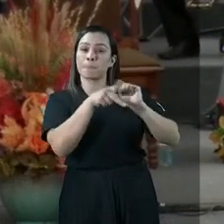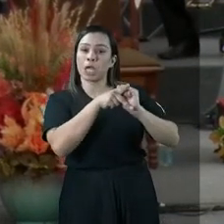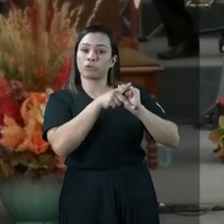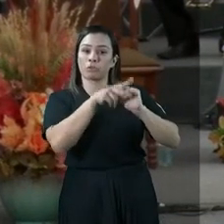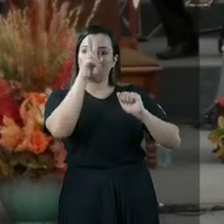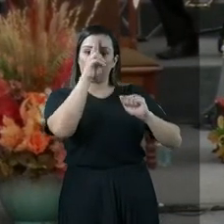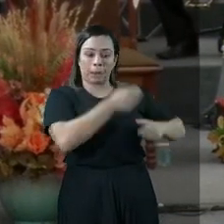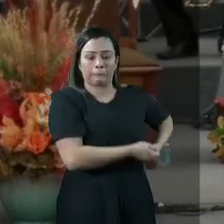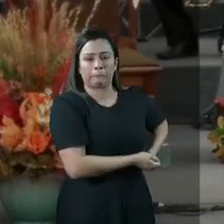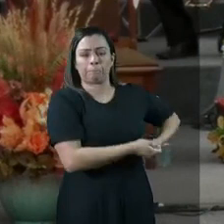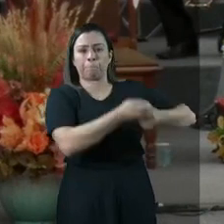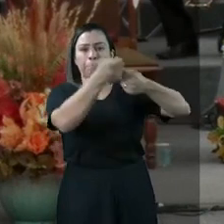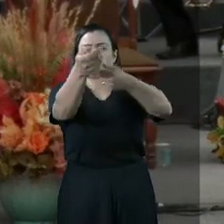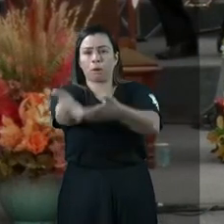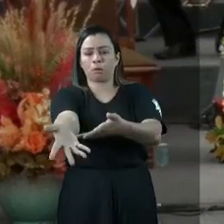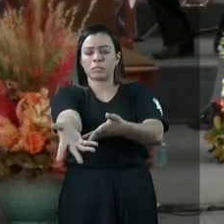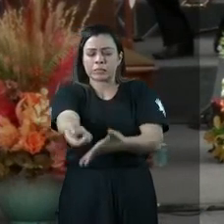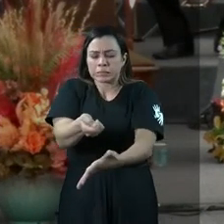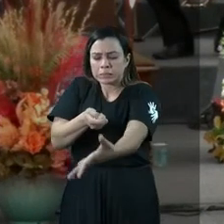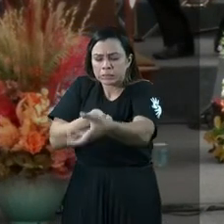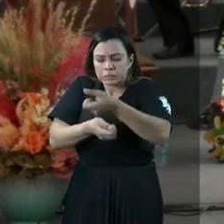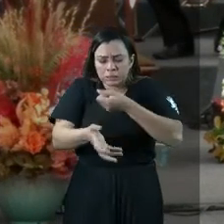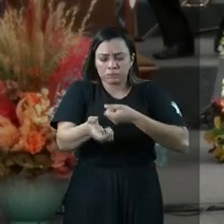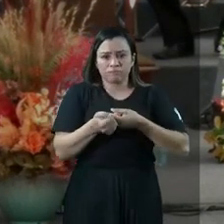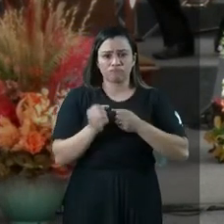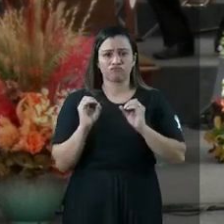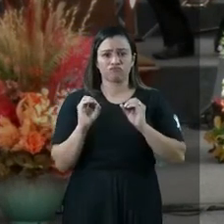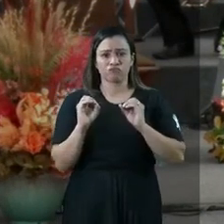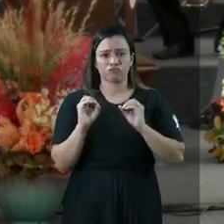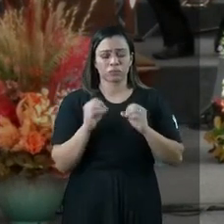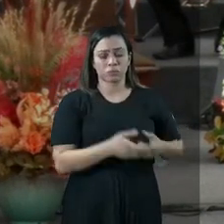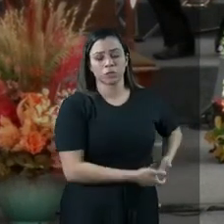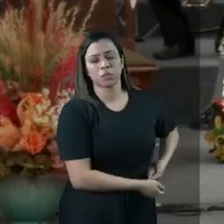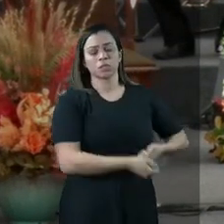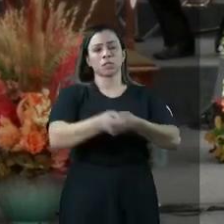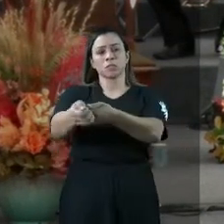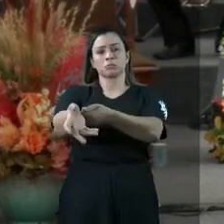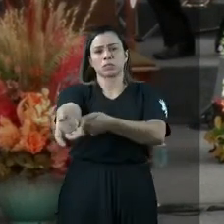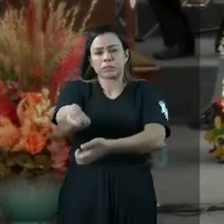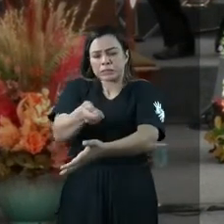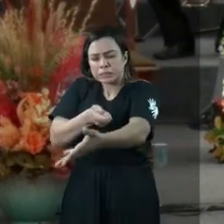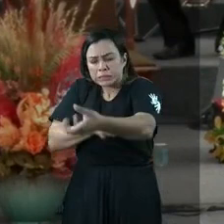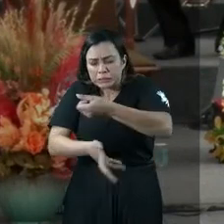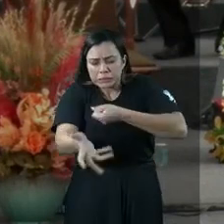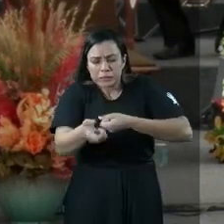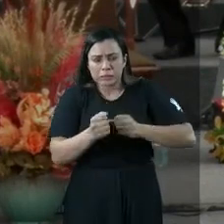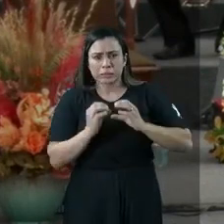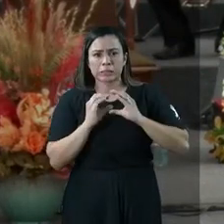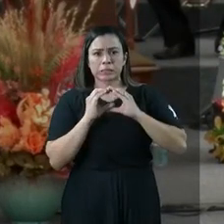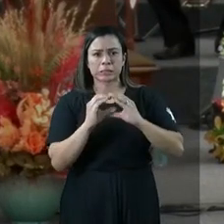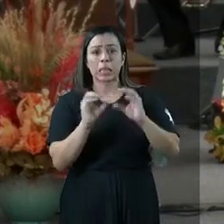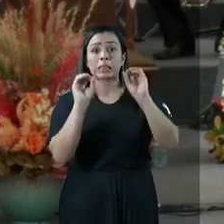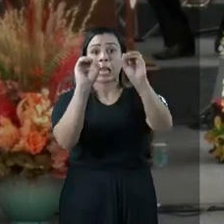da frustração, ele abre a porta da sua história para o Rei da Glória entrar. Como é que o Rei da Glória entra na vida de um pescador